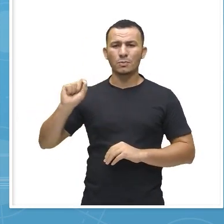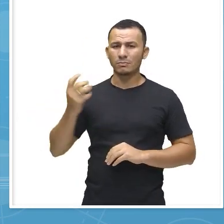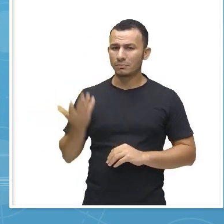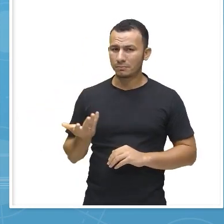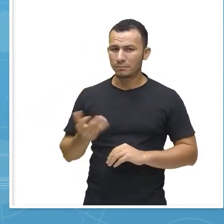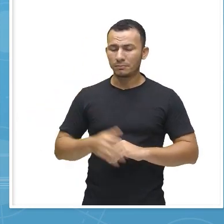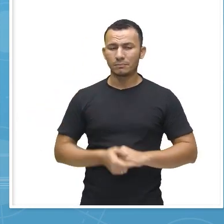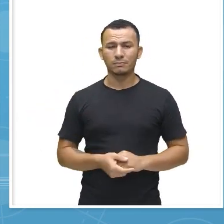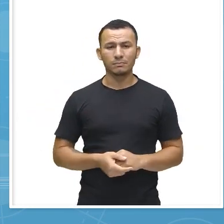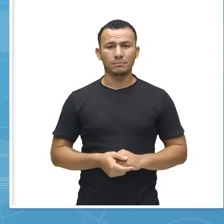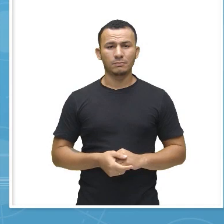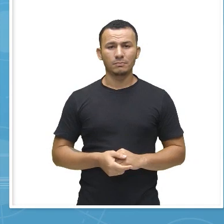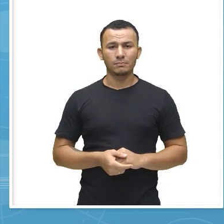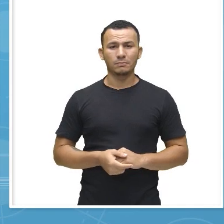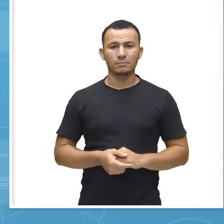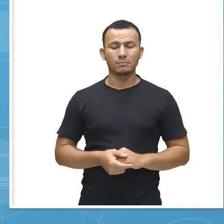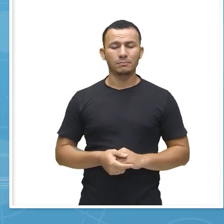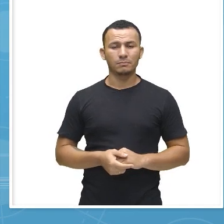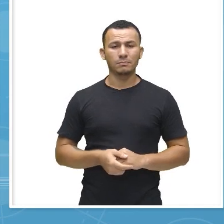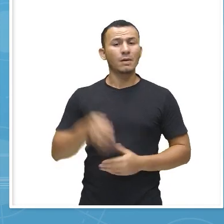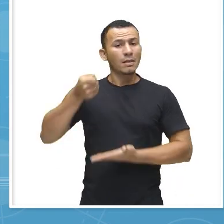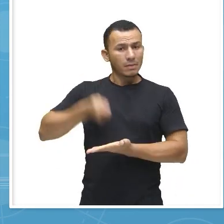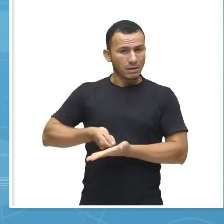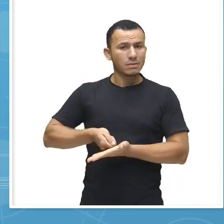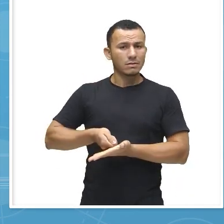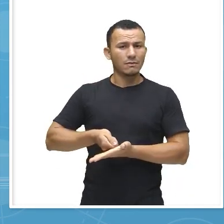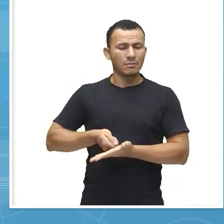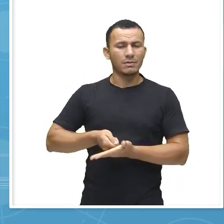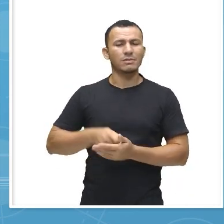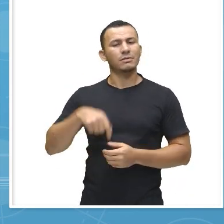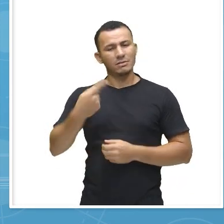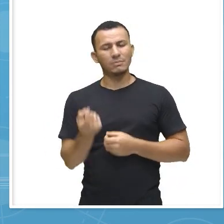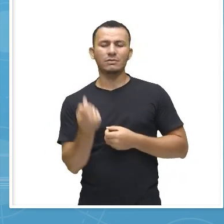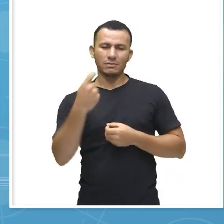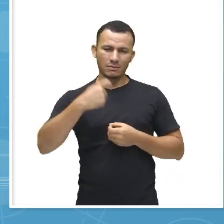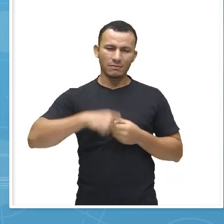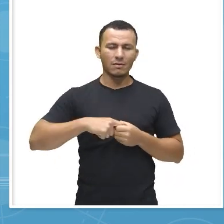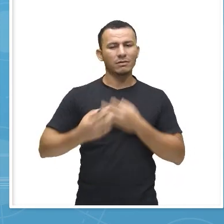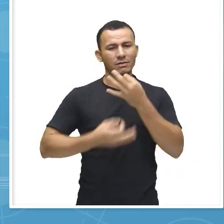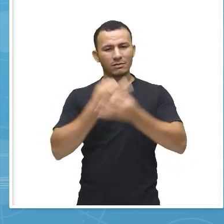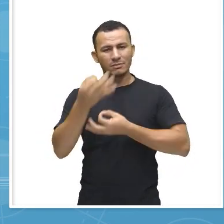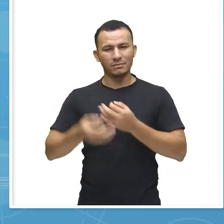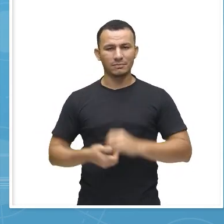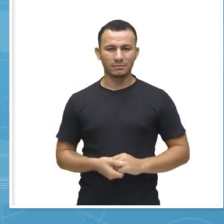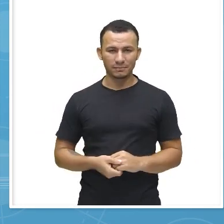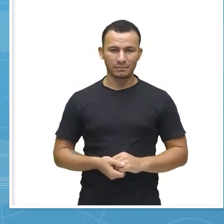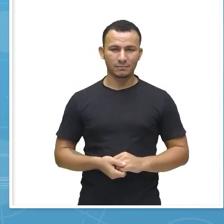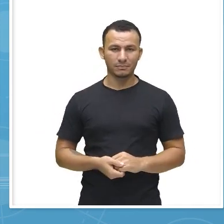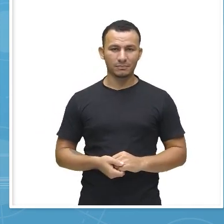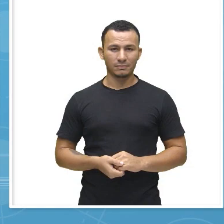aí, decisivamente. Então vamos daqui a pouco retornar para comentar sobre isso.